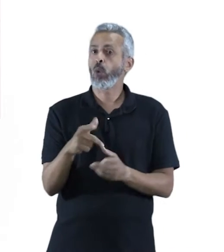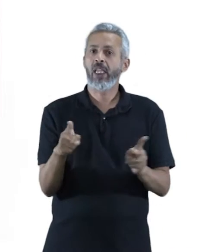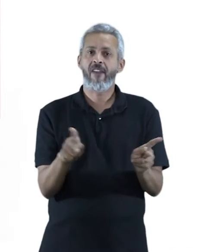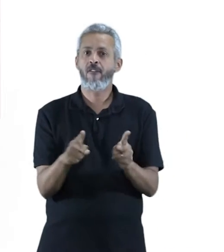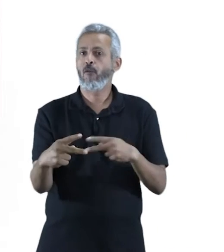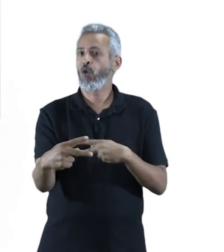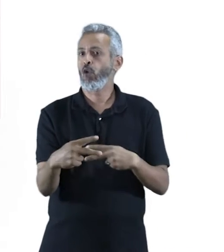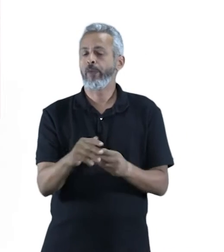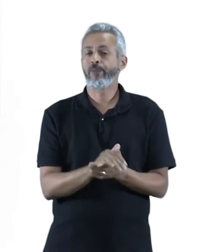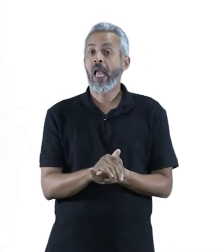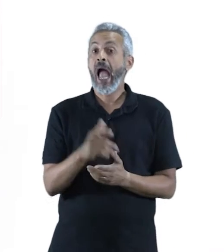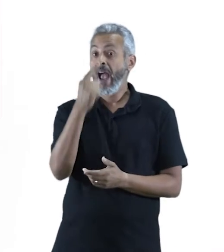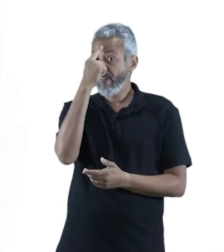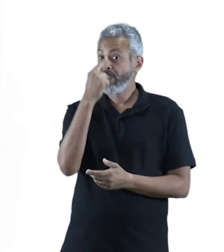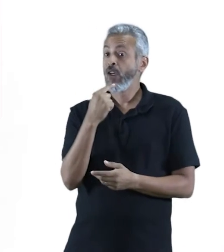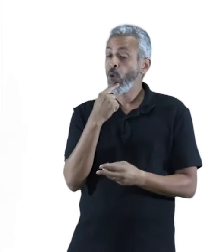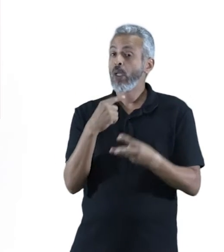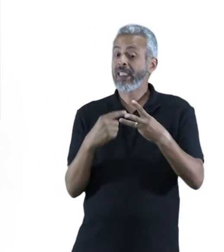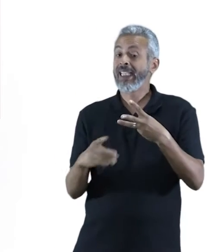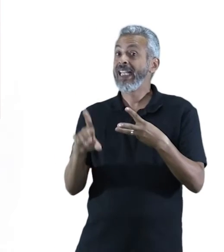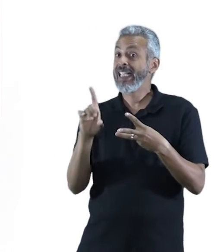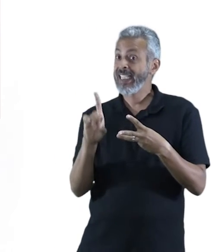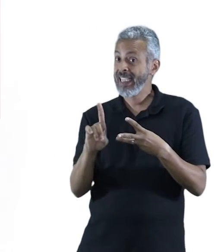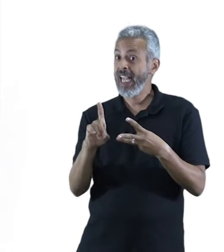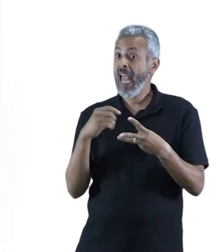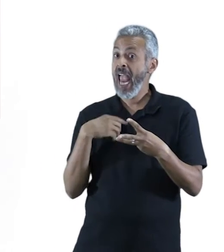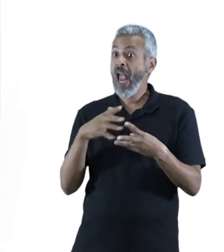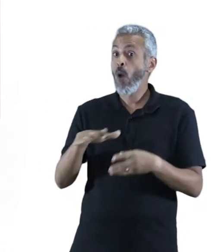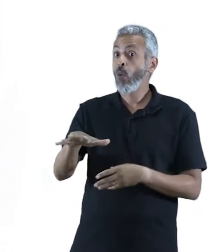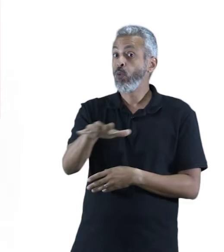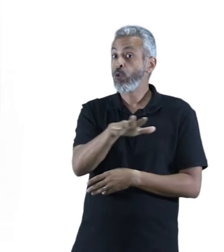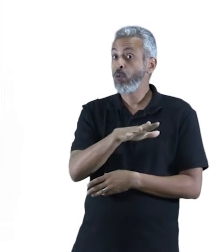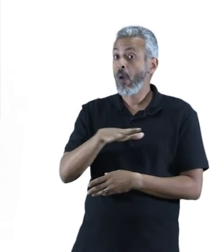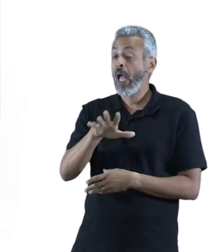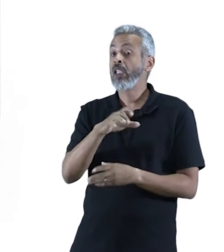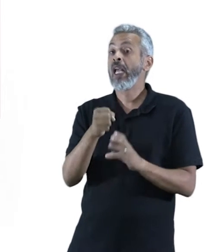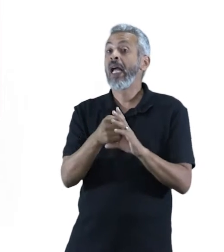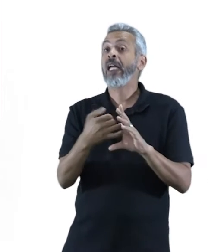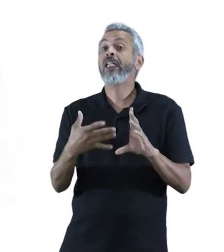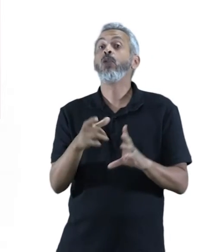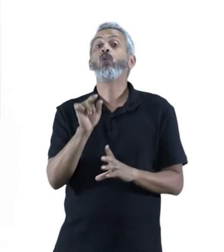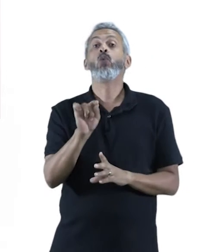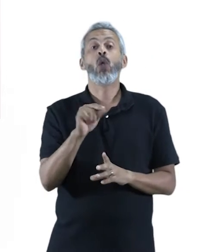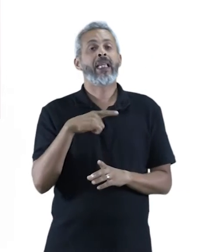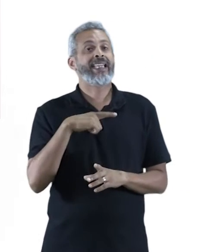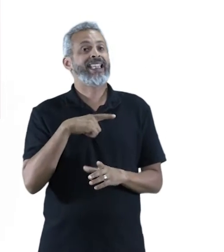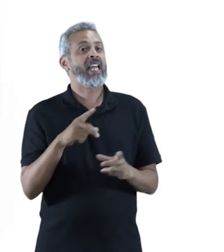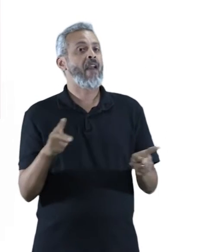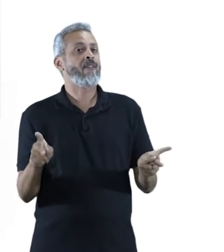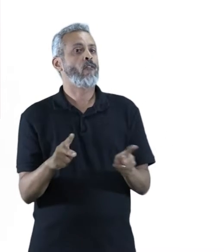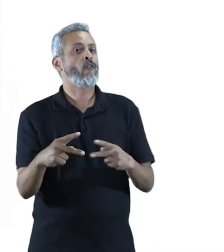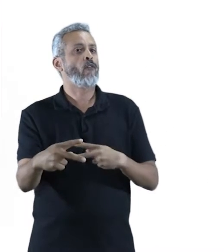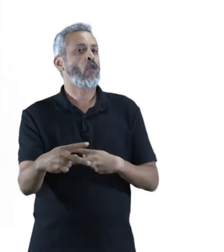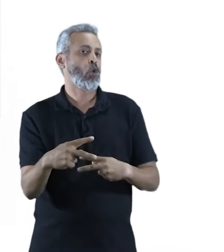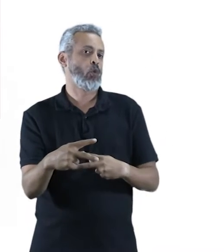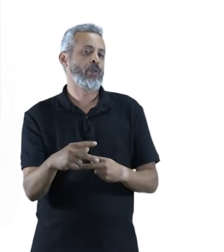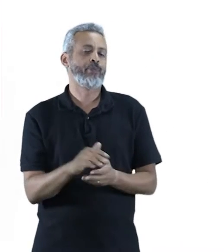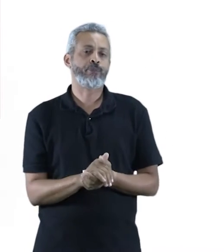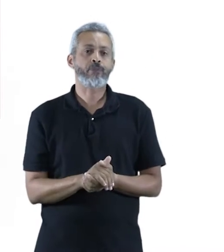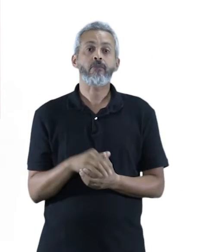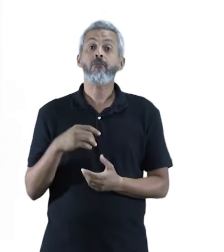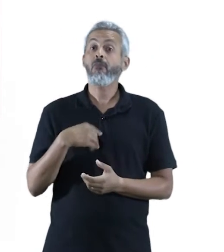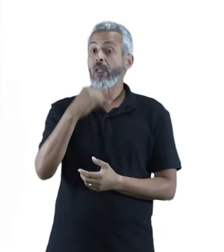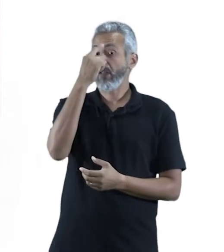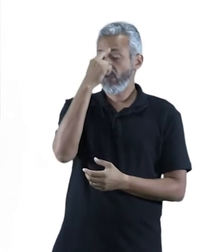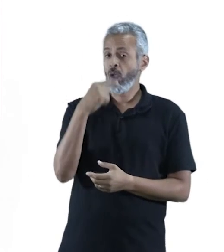as figuras tridimensionais estão no espaço e se caracterizam por ter volume. Essas figuras